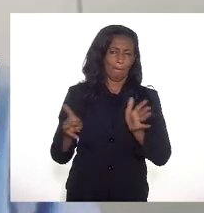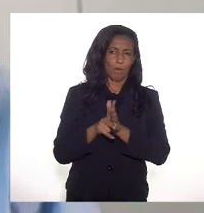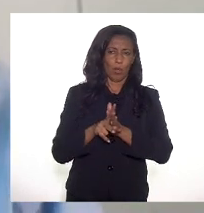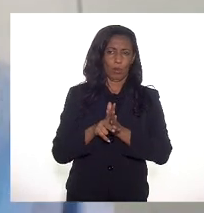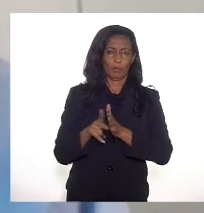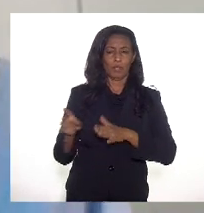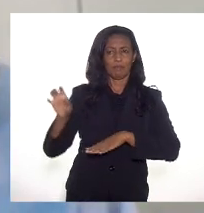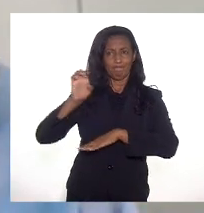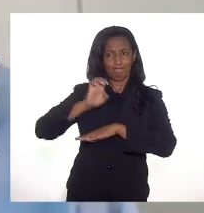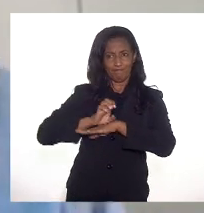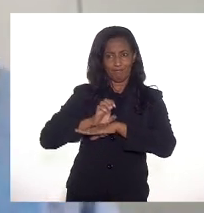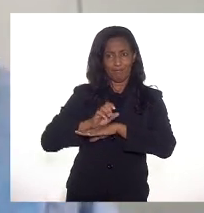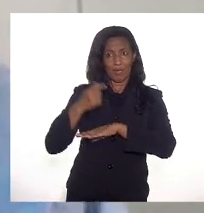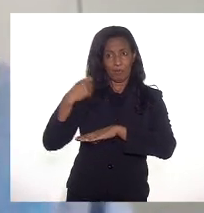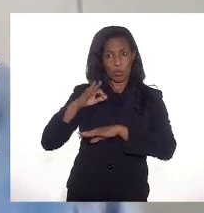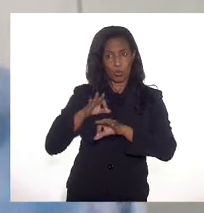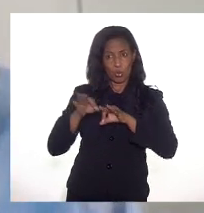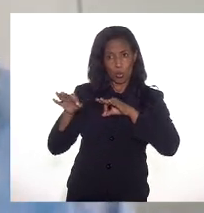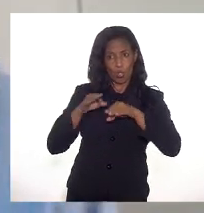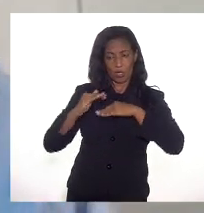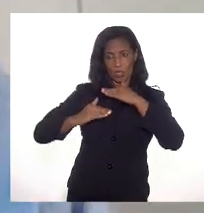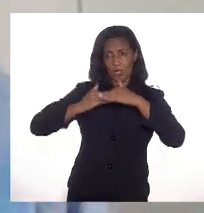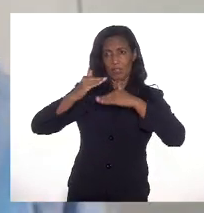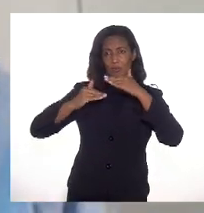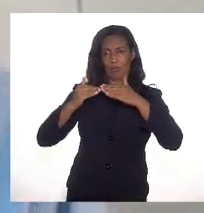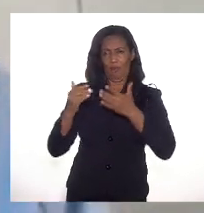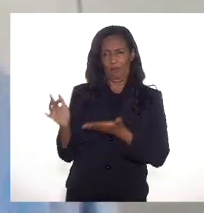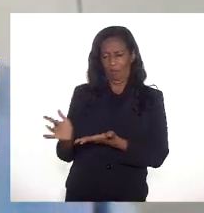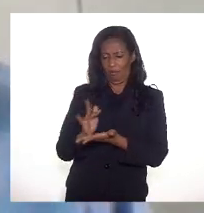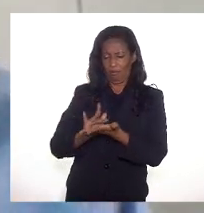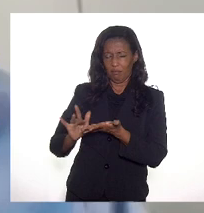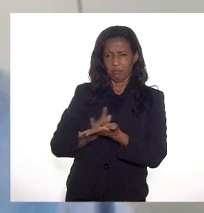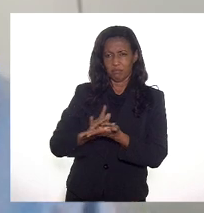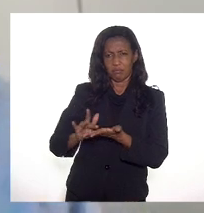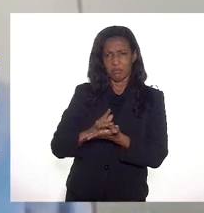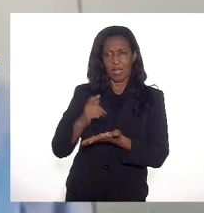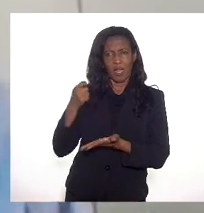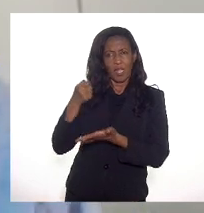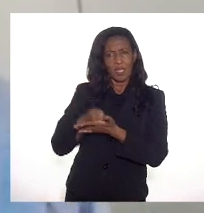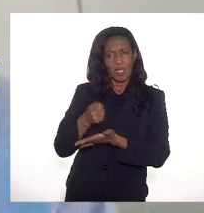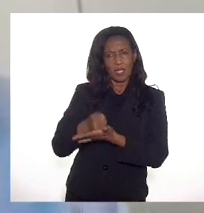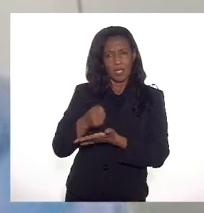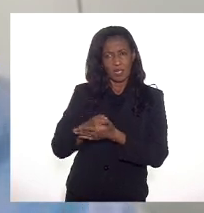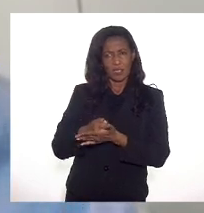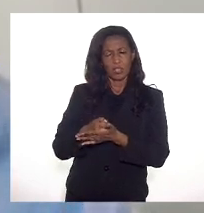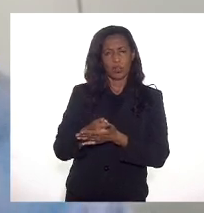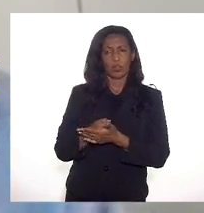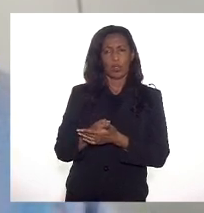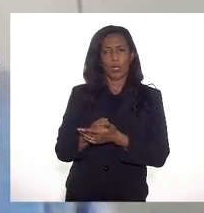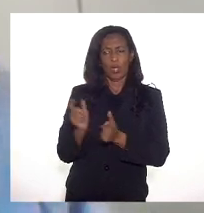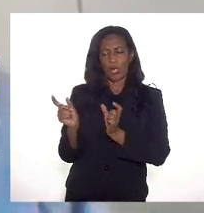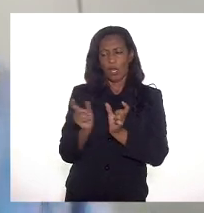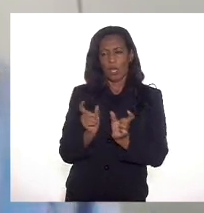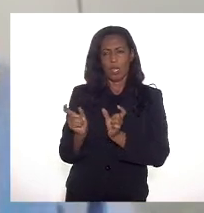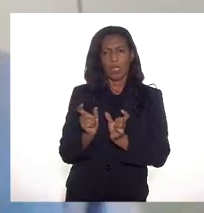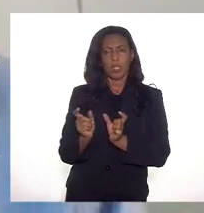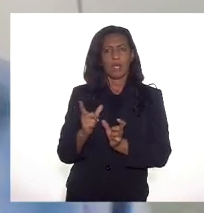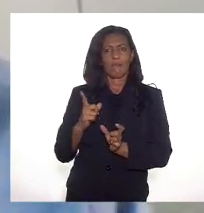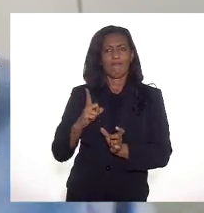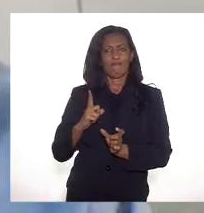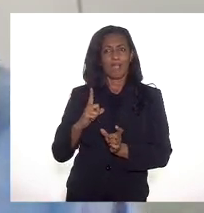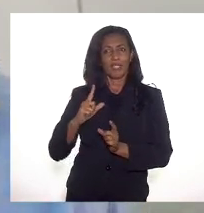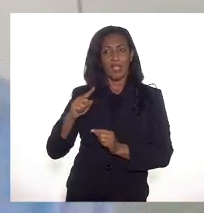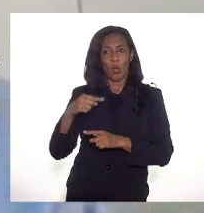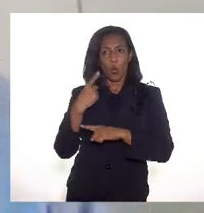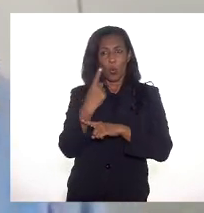para esse ano tentou se organizar melhor, desenvolveu um aplicativo, garantiu uma política de link patrocinado, mas tem mais de um terço